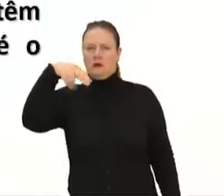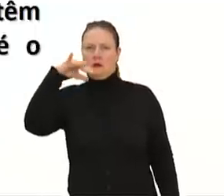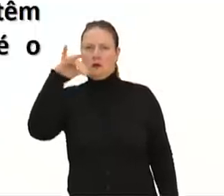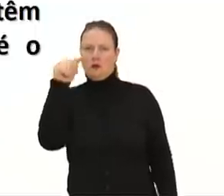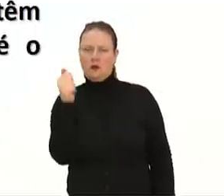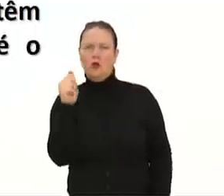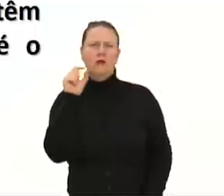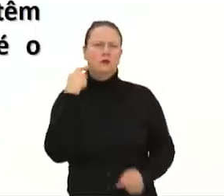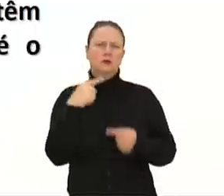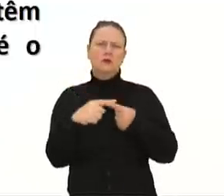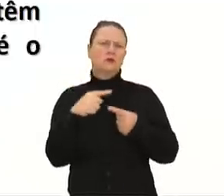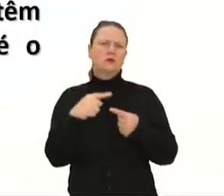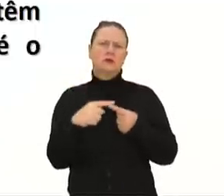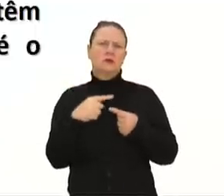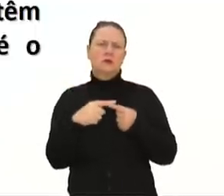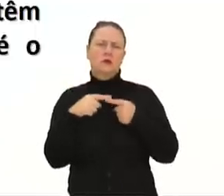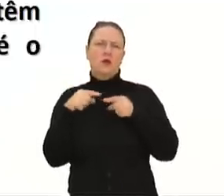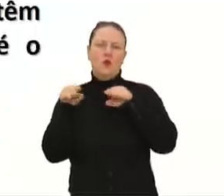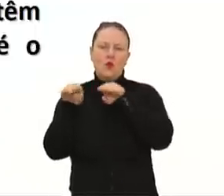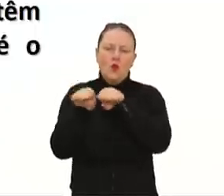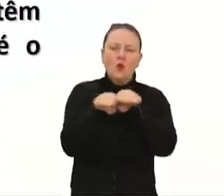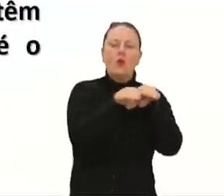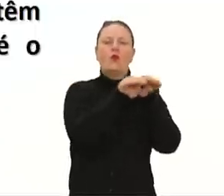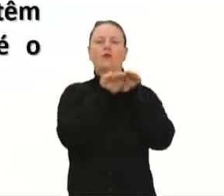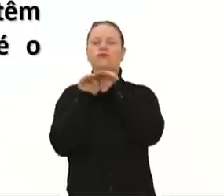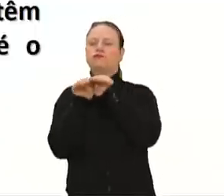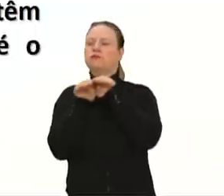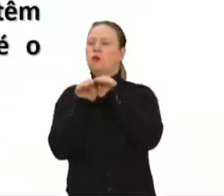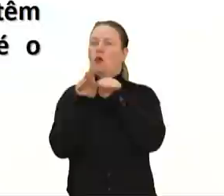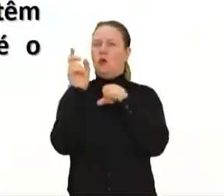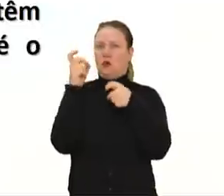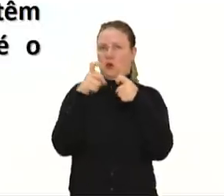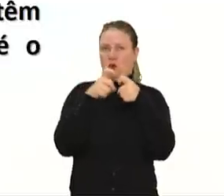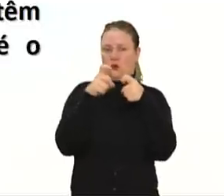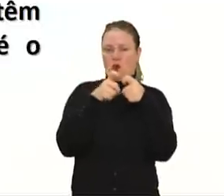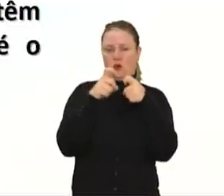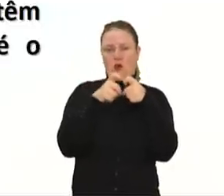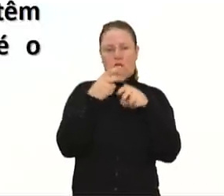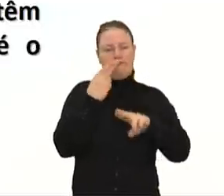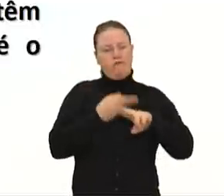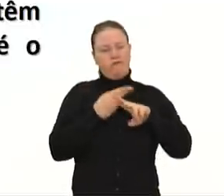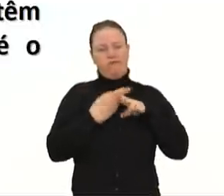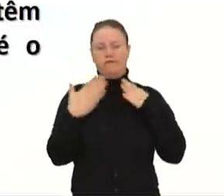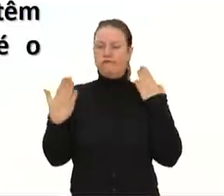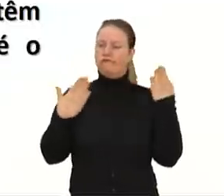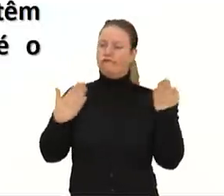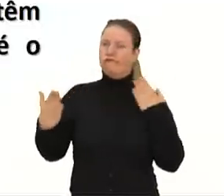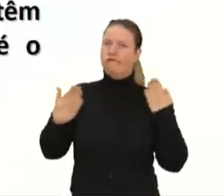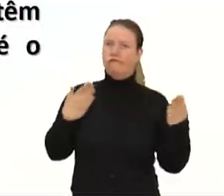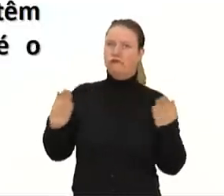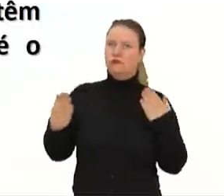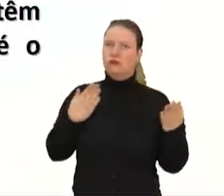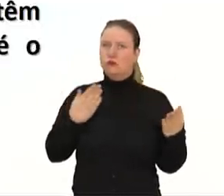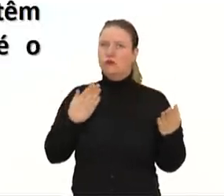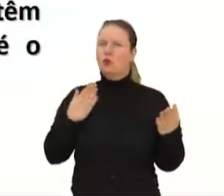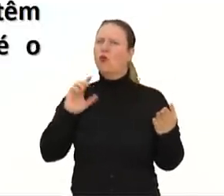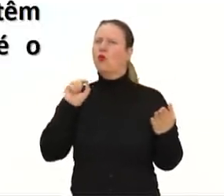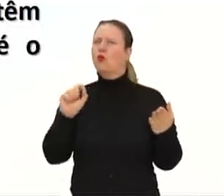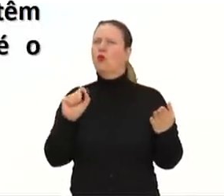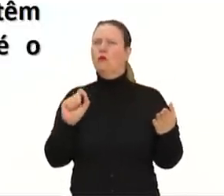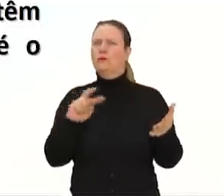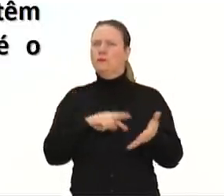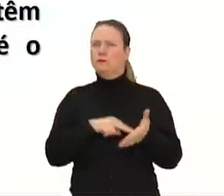fosse uma medida comparativa, um parâmetro que o médico usa. E esse valor de referência é um